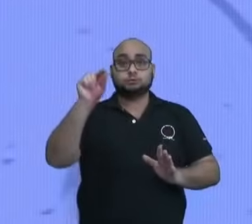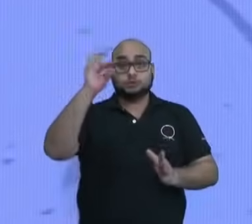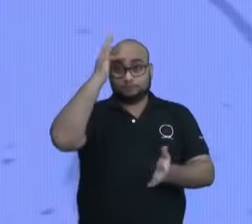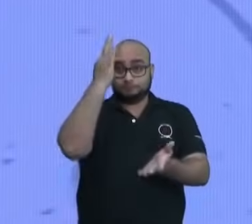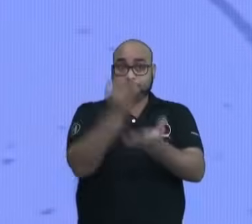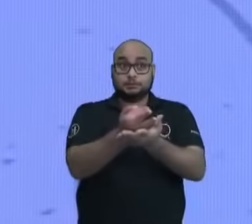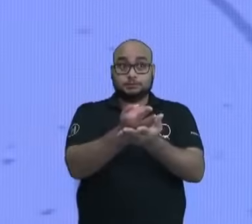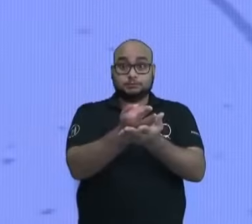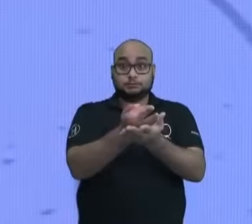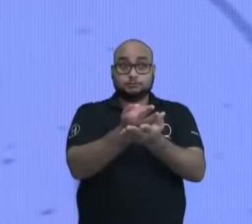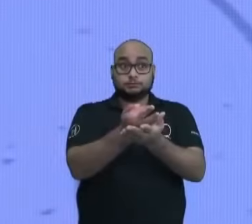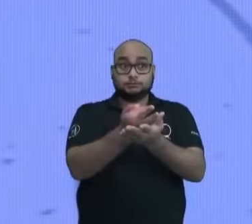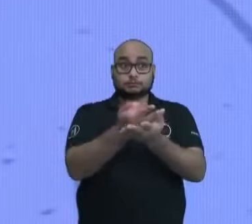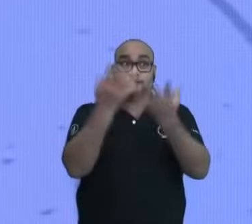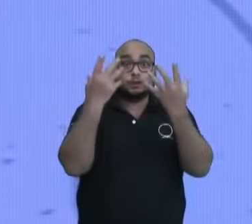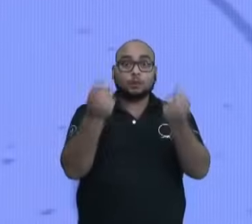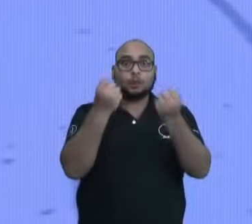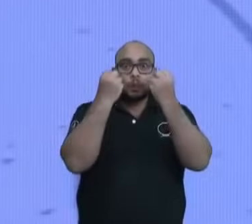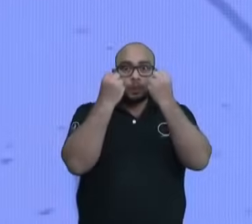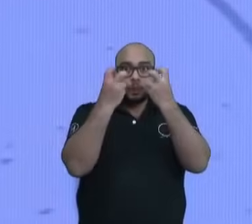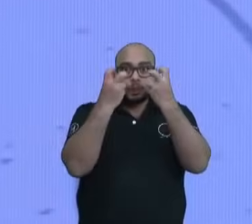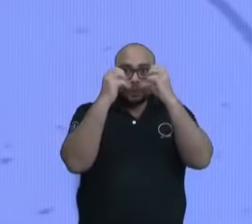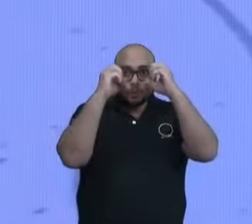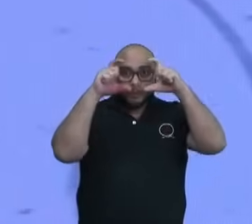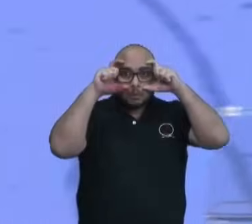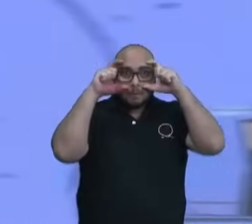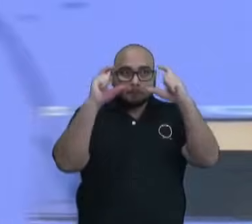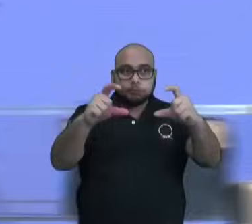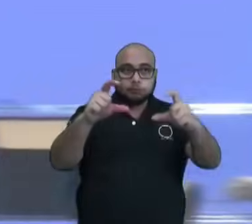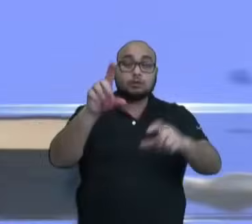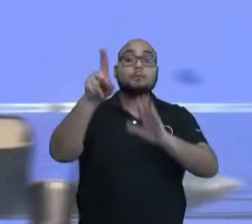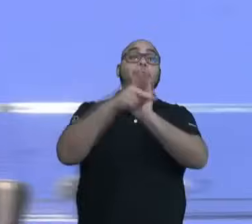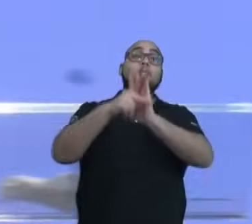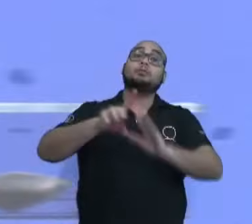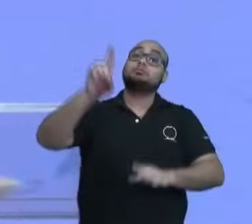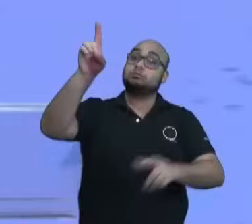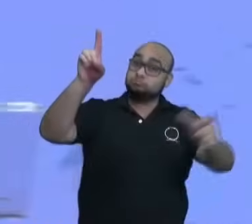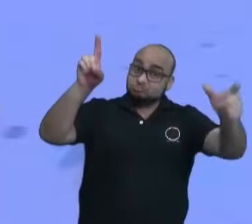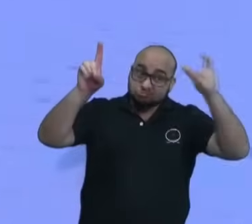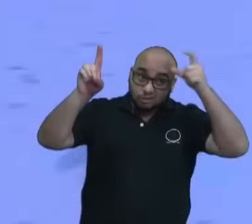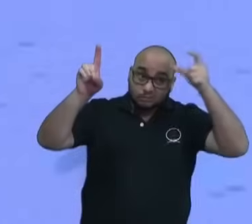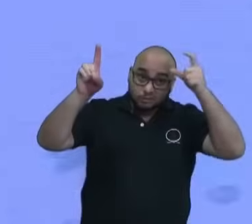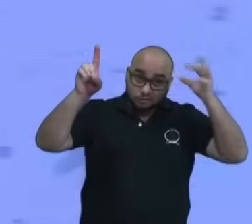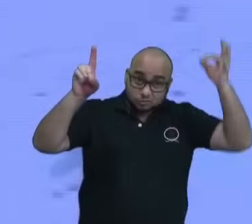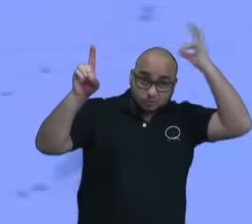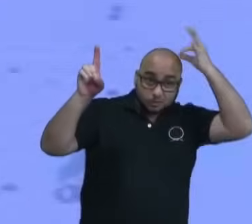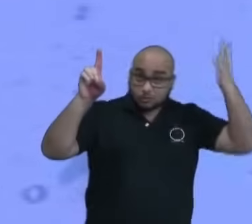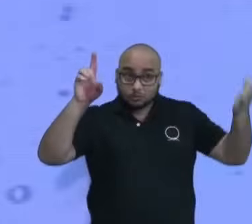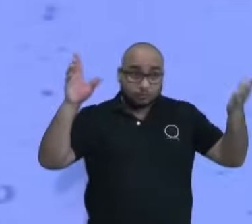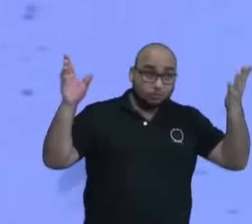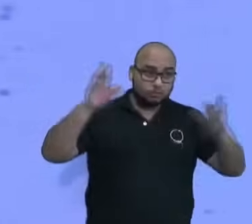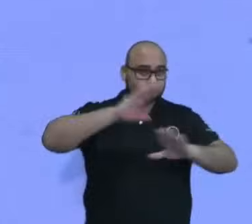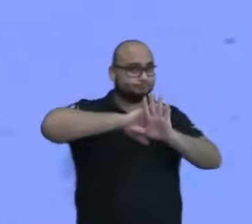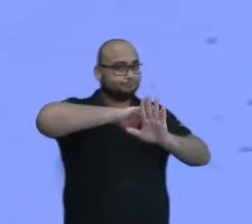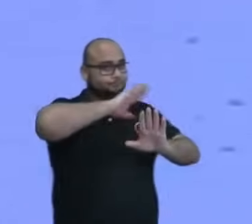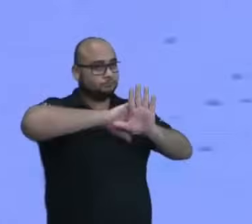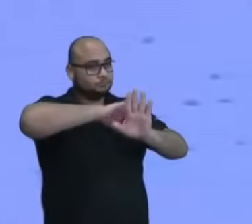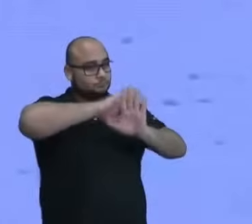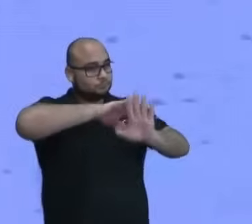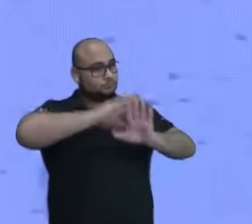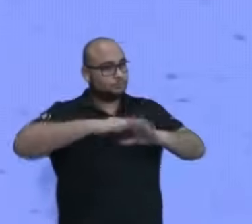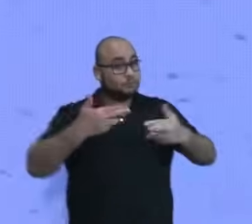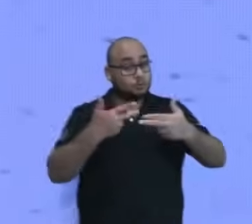demônios duas as coisas espíritos enganadores simid com Evangelho pregam a